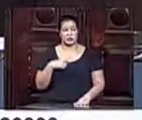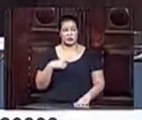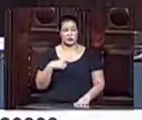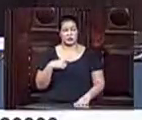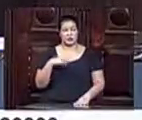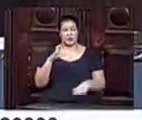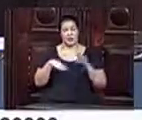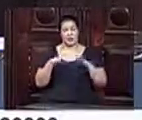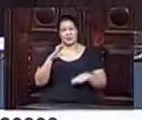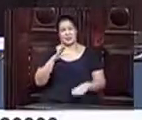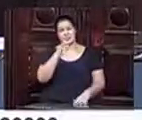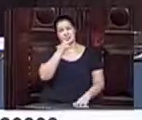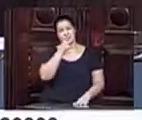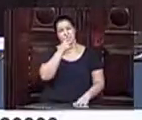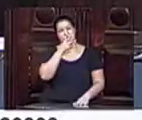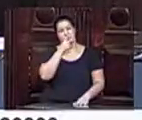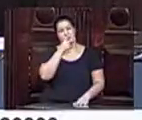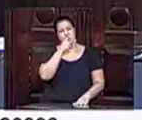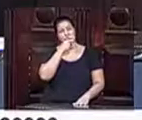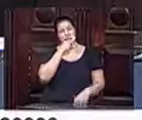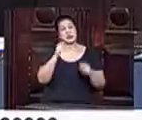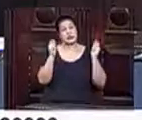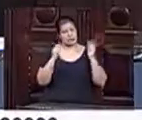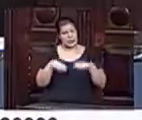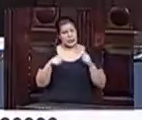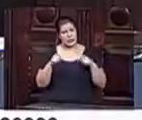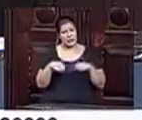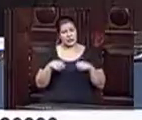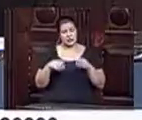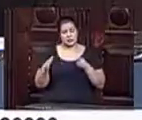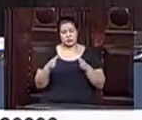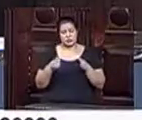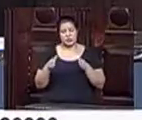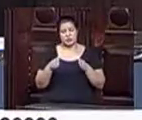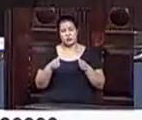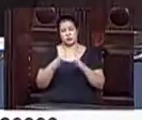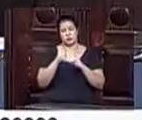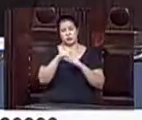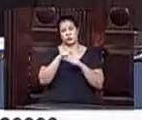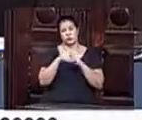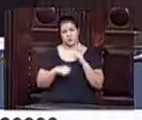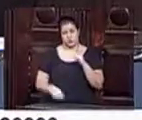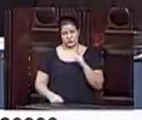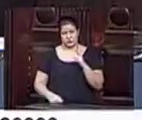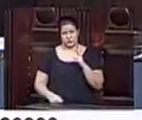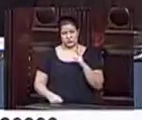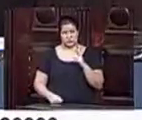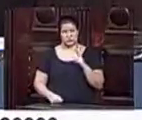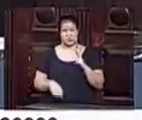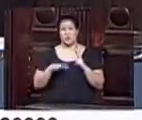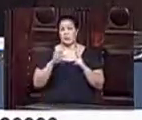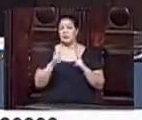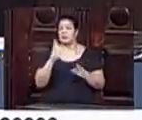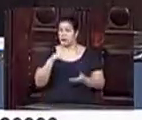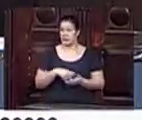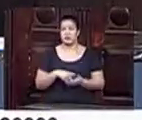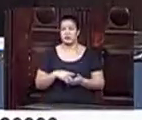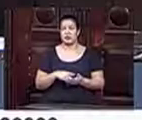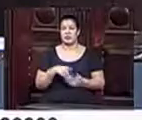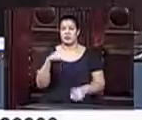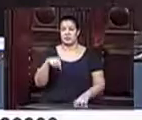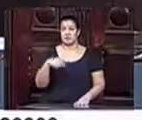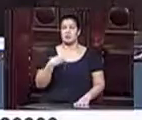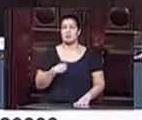o diagnóstico e iniciar o tratamento dentro de 60 dias. Mas a realidade que nós temos é